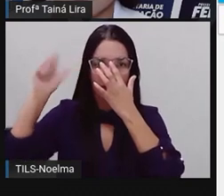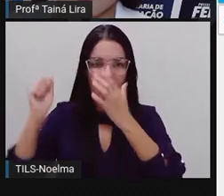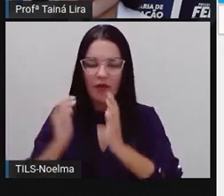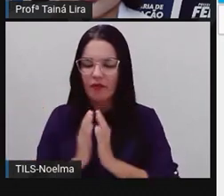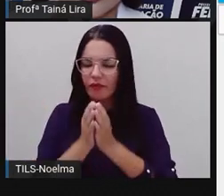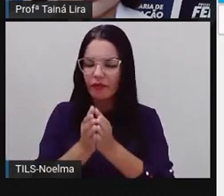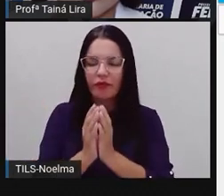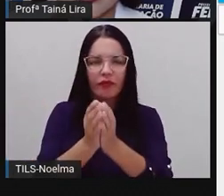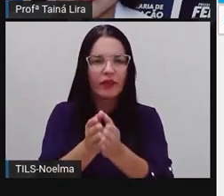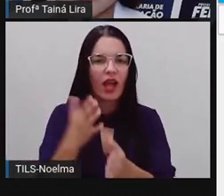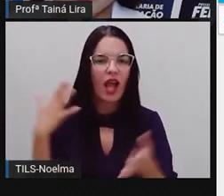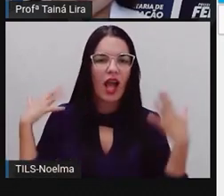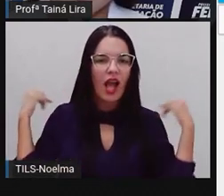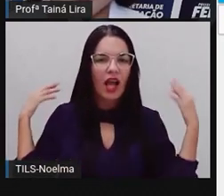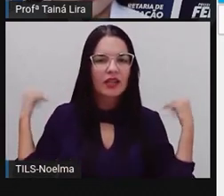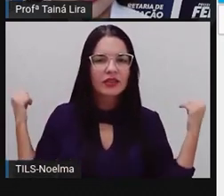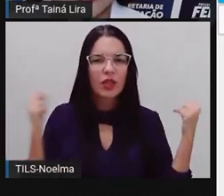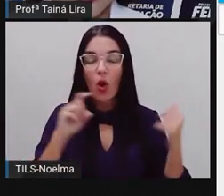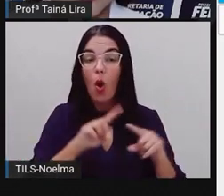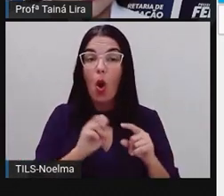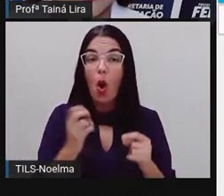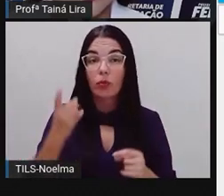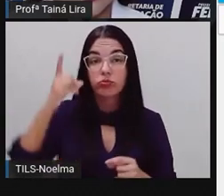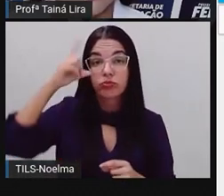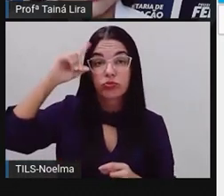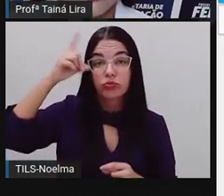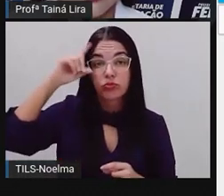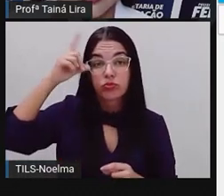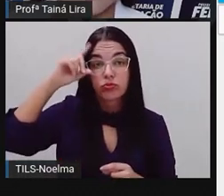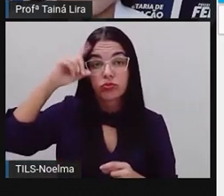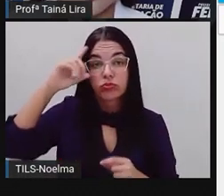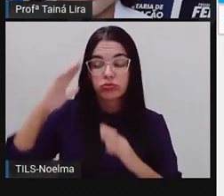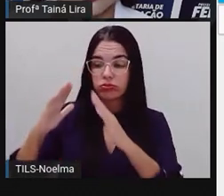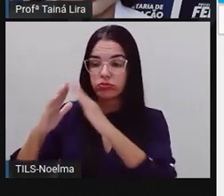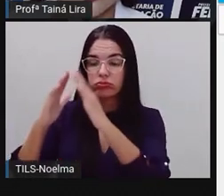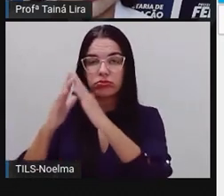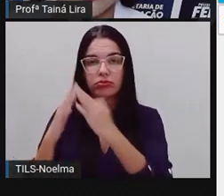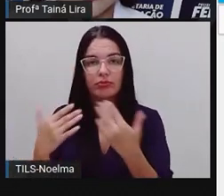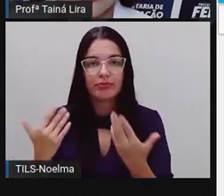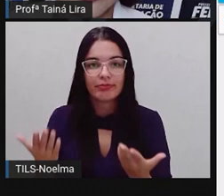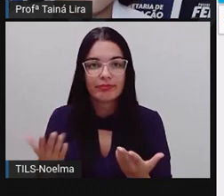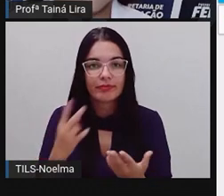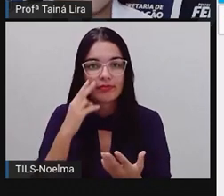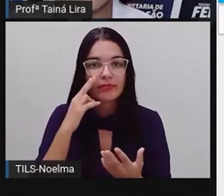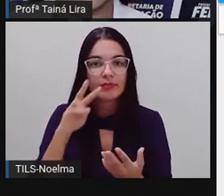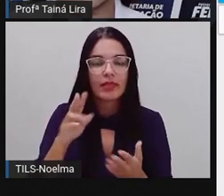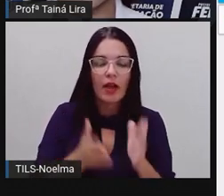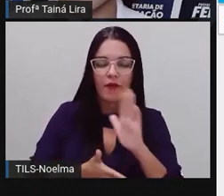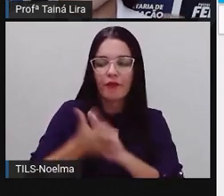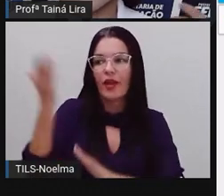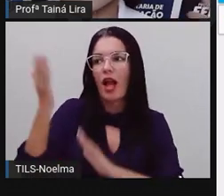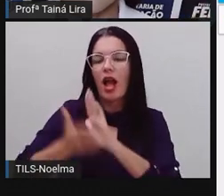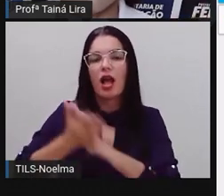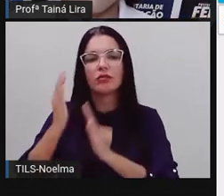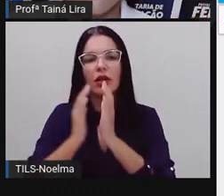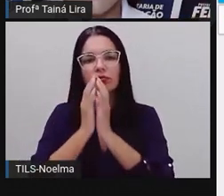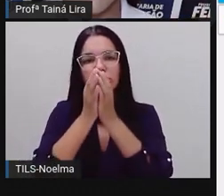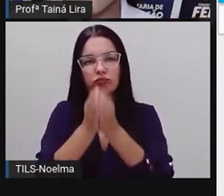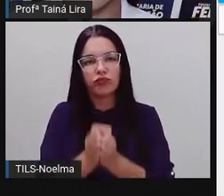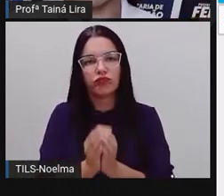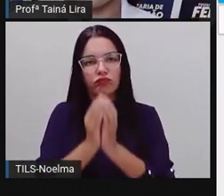de navio negreiro ou cotidiano na senzala o a pro mostrou ali que é a viagem de